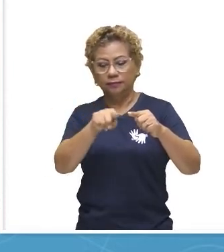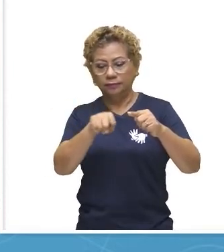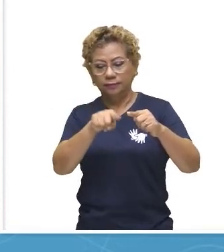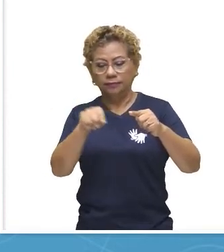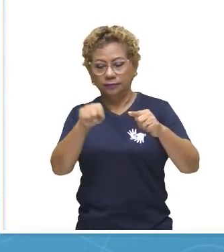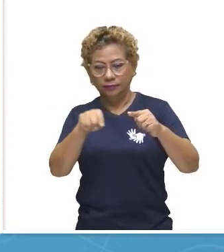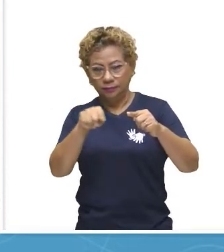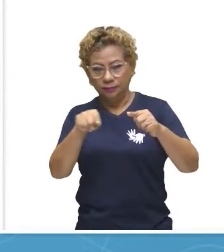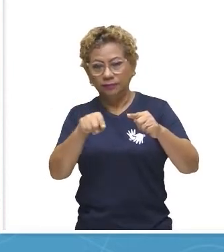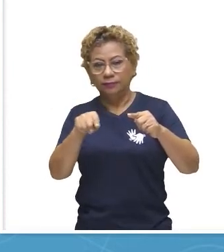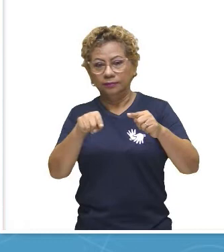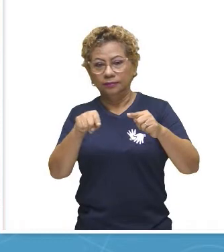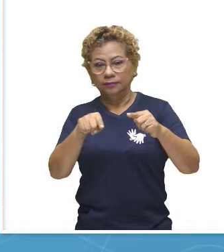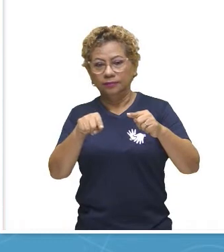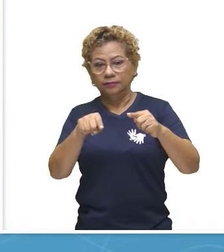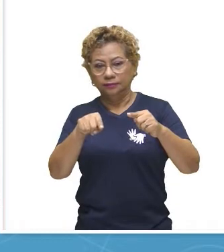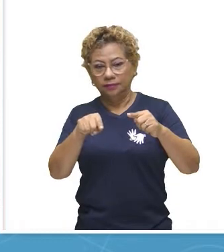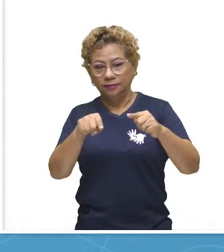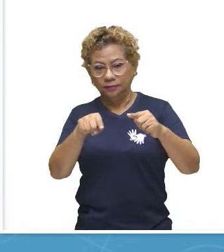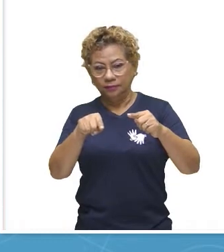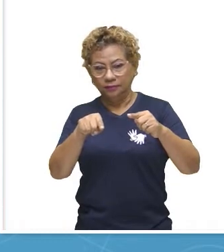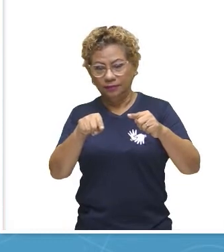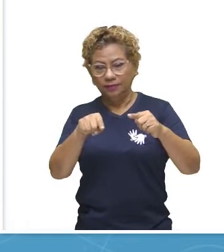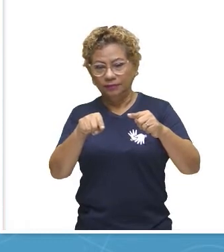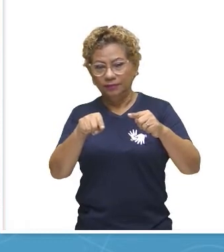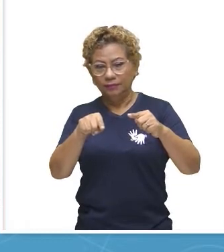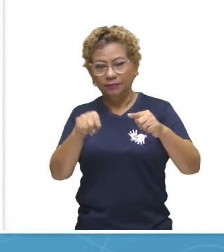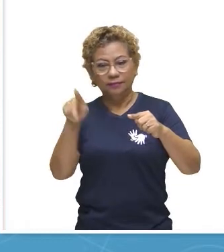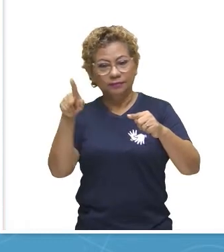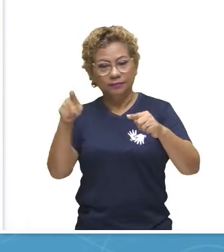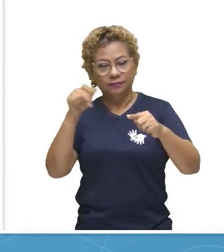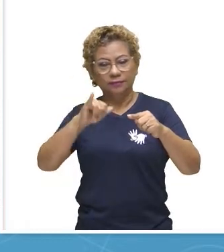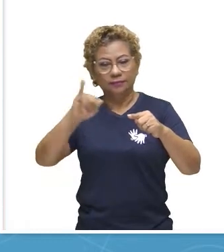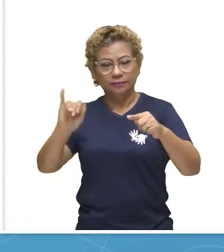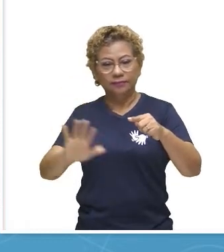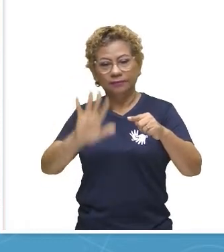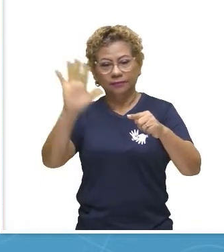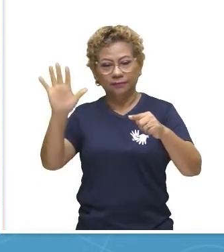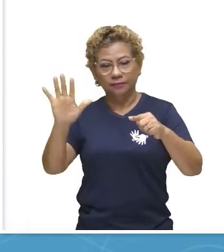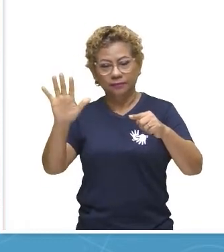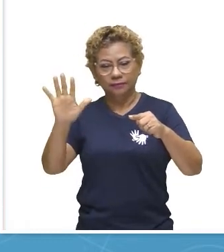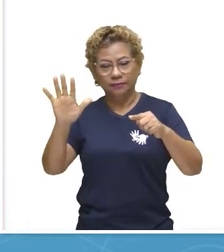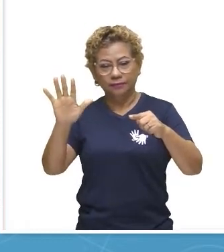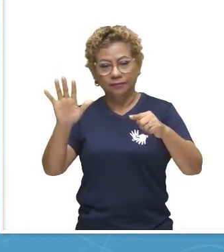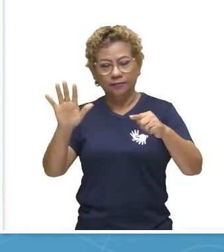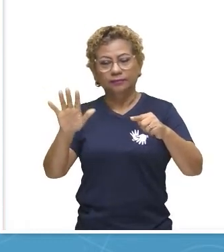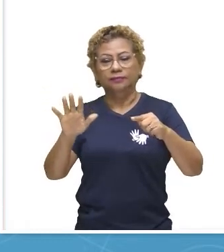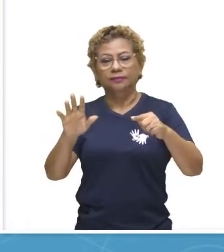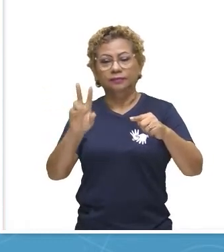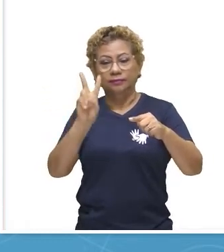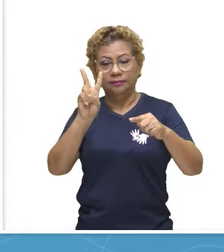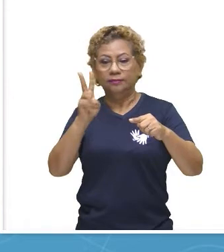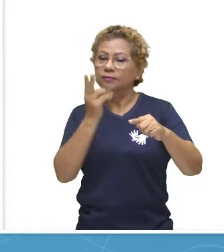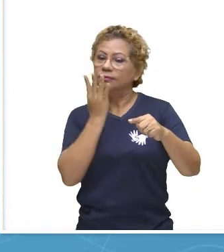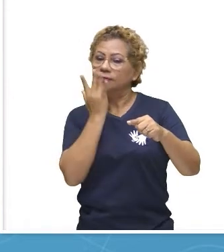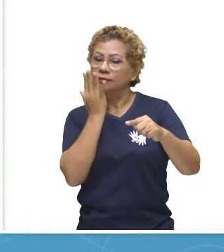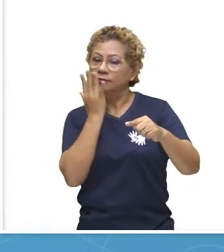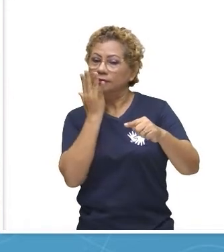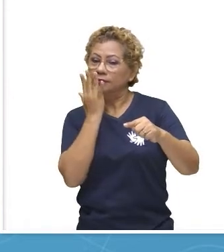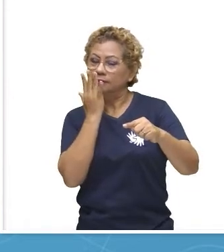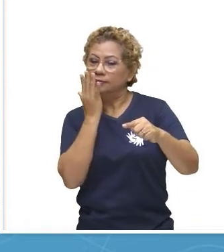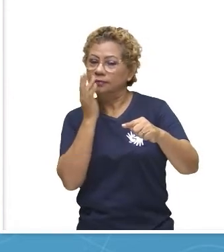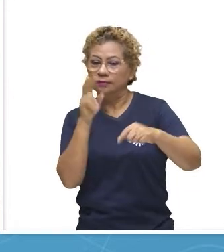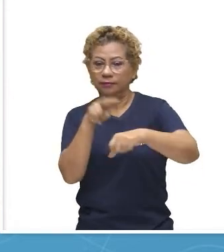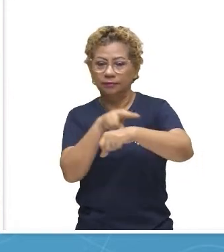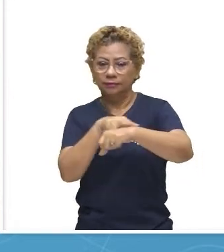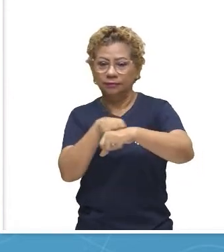imagem, eles estão representados pelos ângulos verdes e ângulos vermelhos.